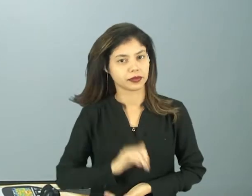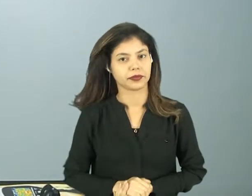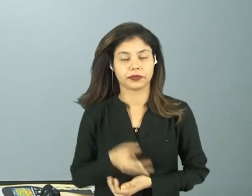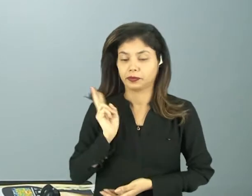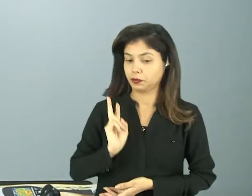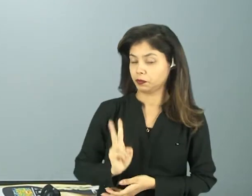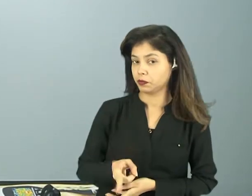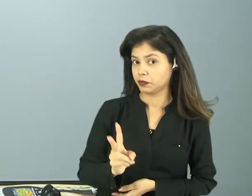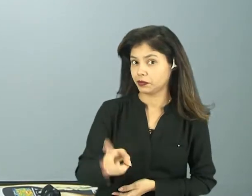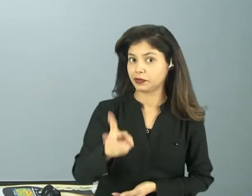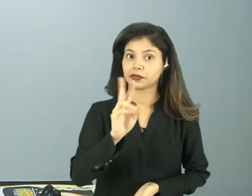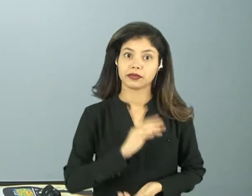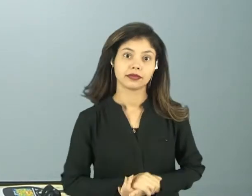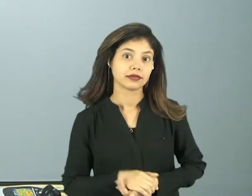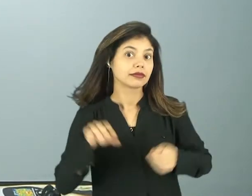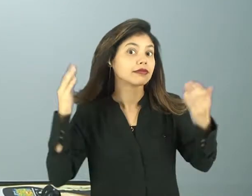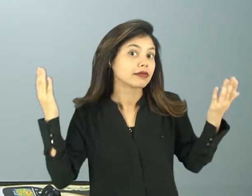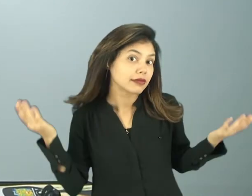continuidade